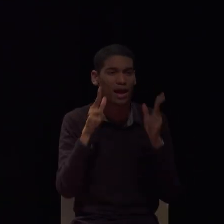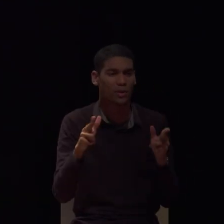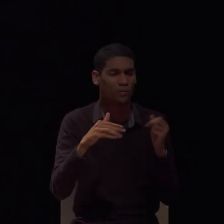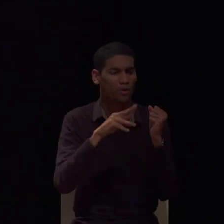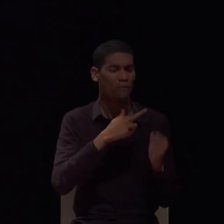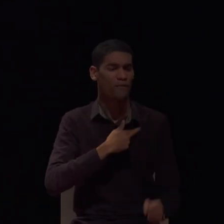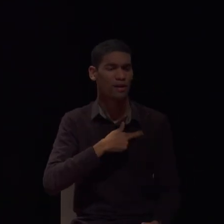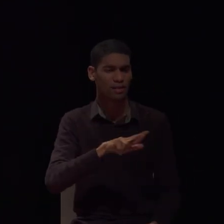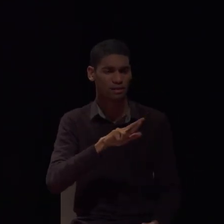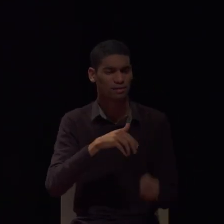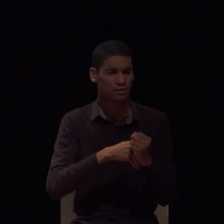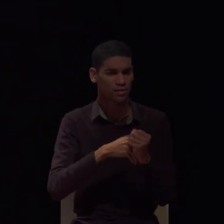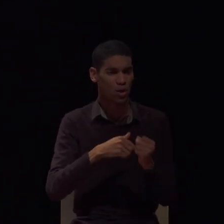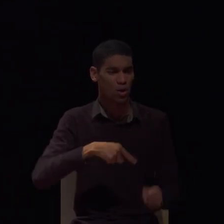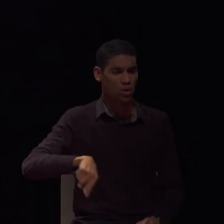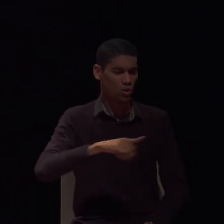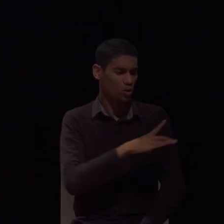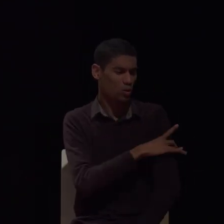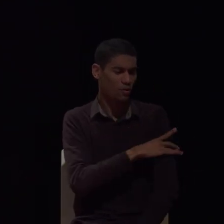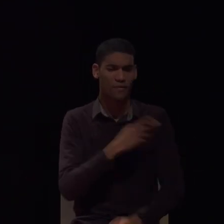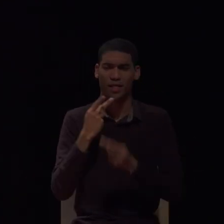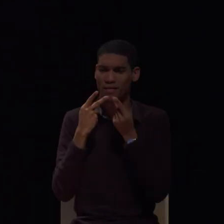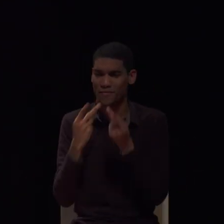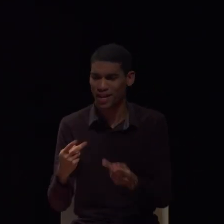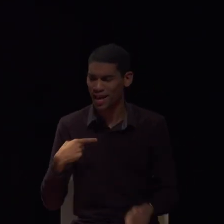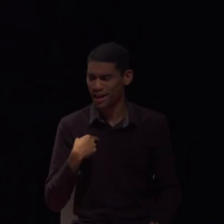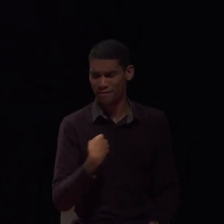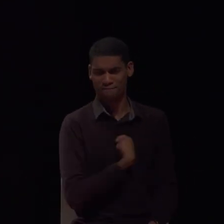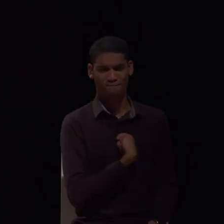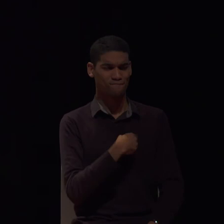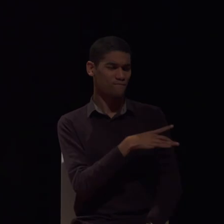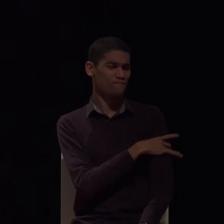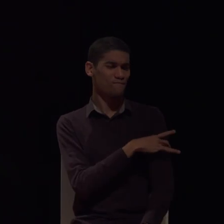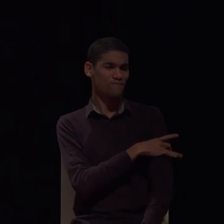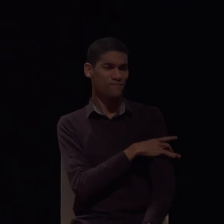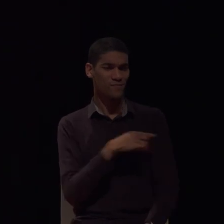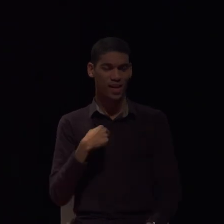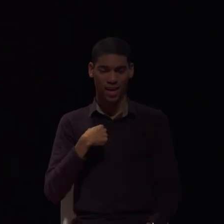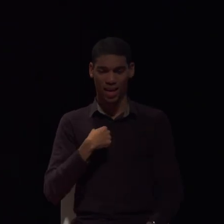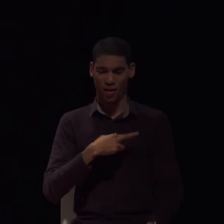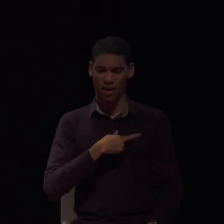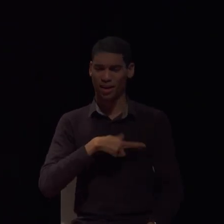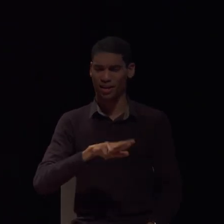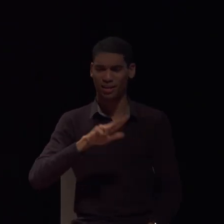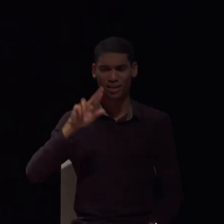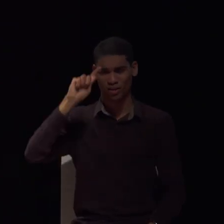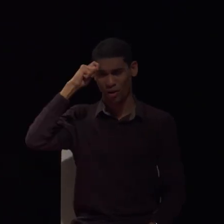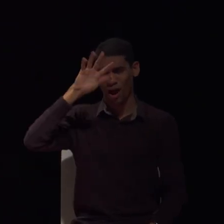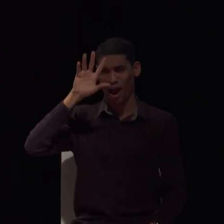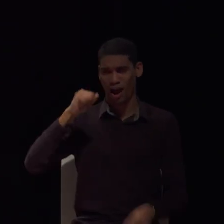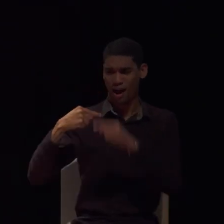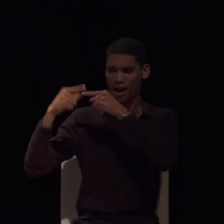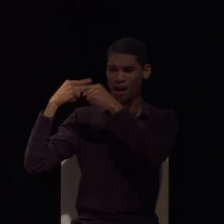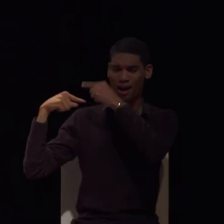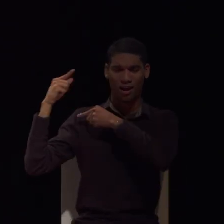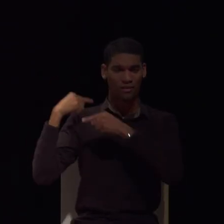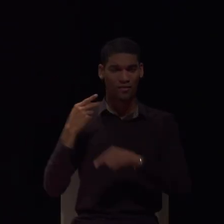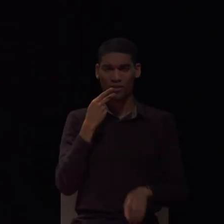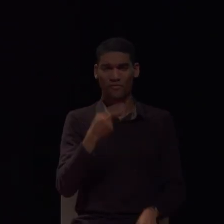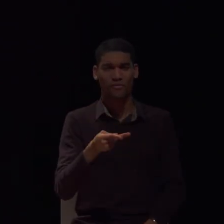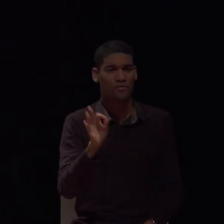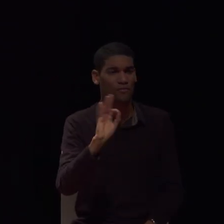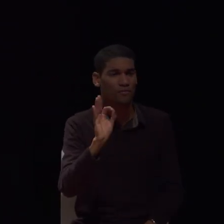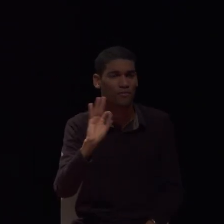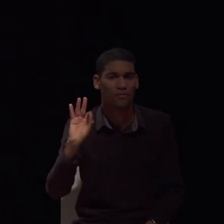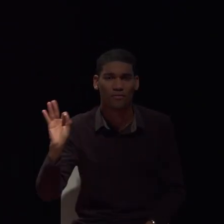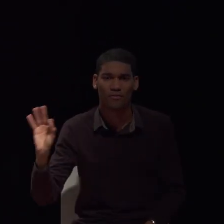conta que é do candomblé a gente não conta que é da religião afro descendente a gente não conta que é o da b